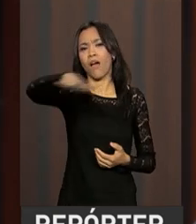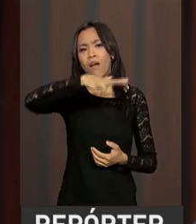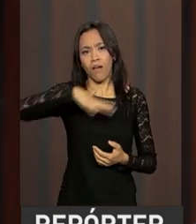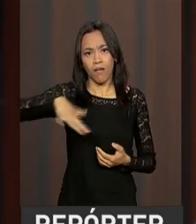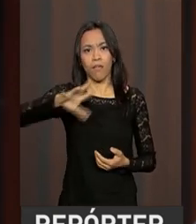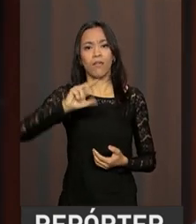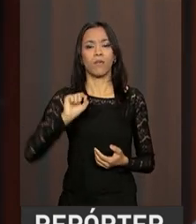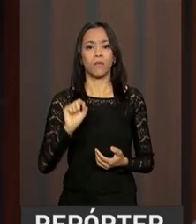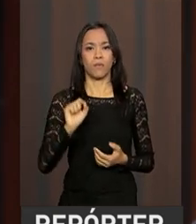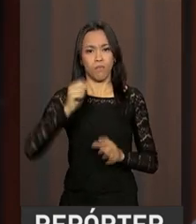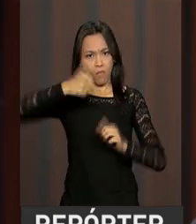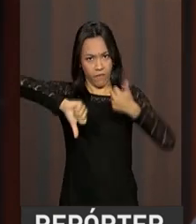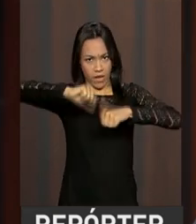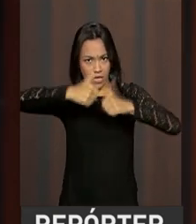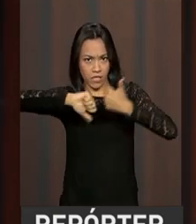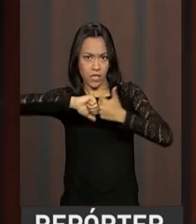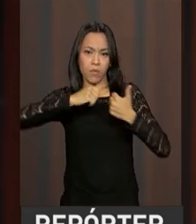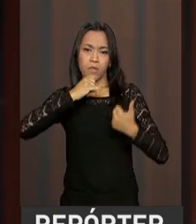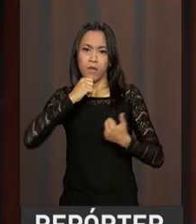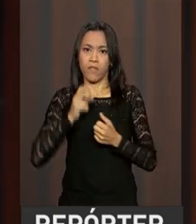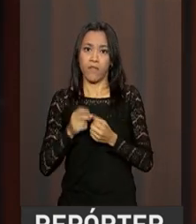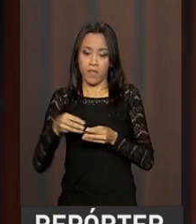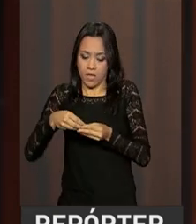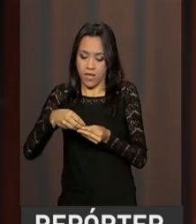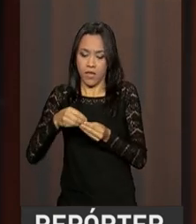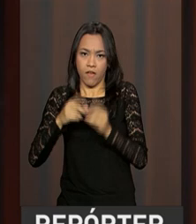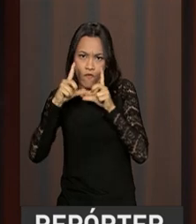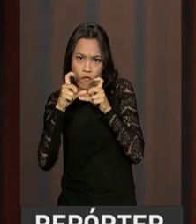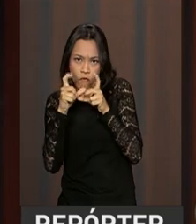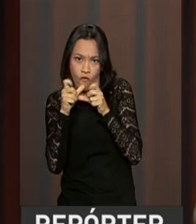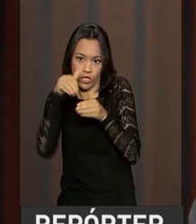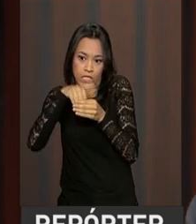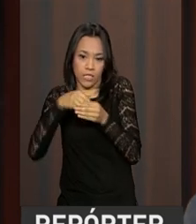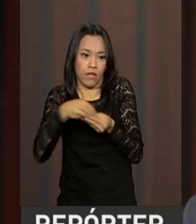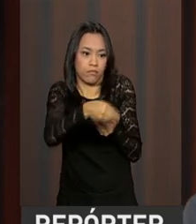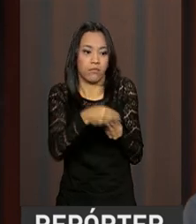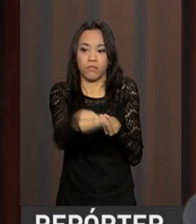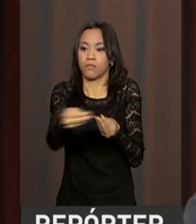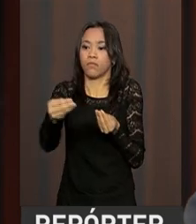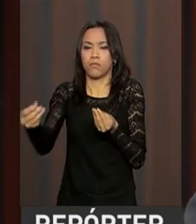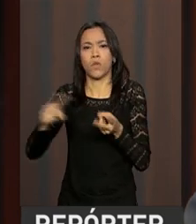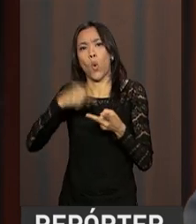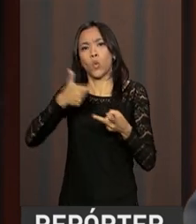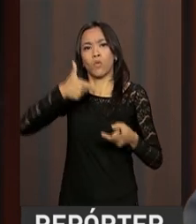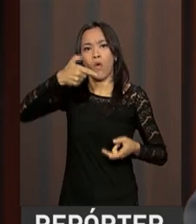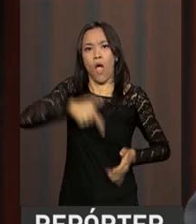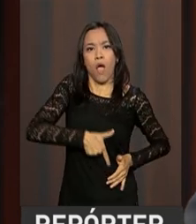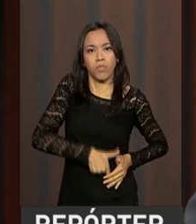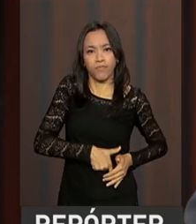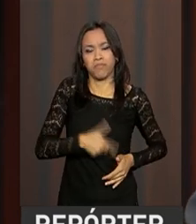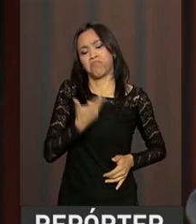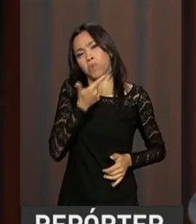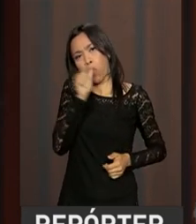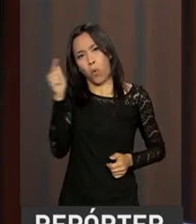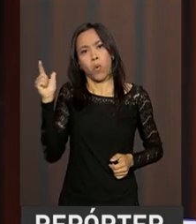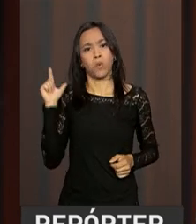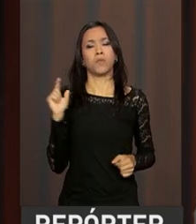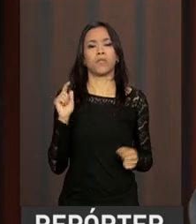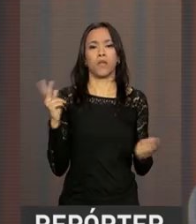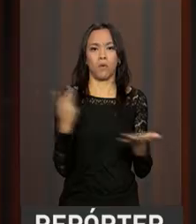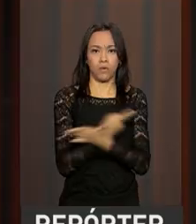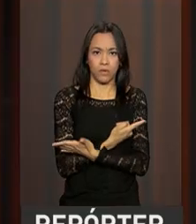ligados a boca de urna também tem porte de arma e outros delitos dessa